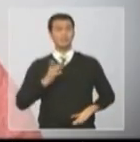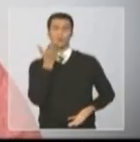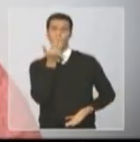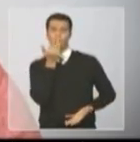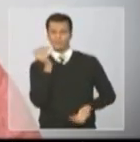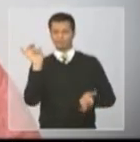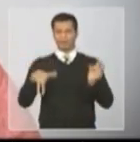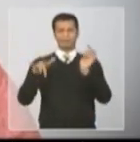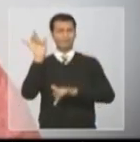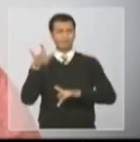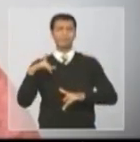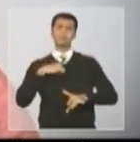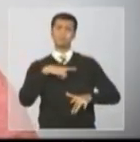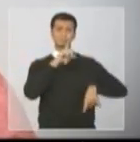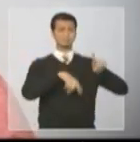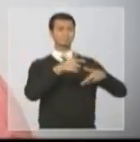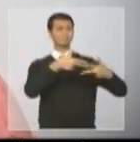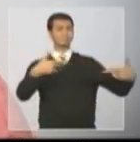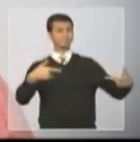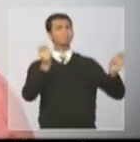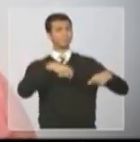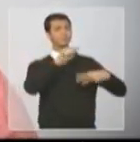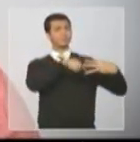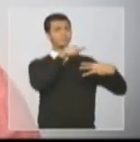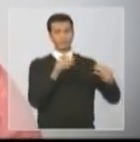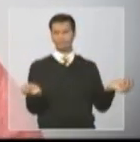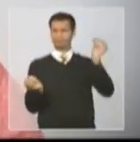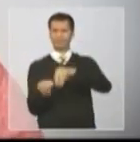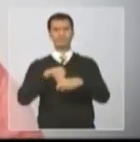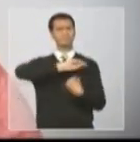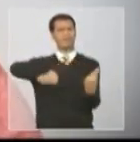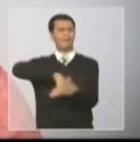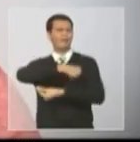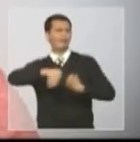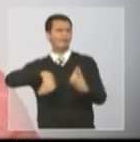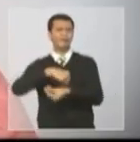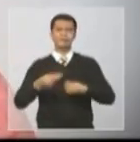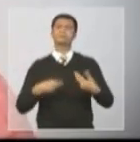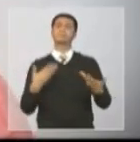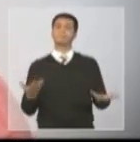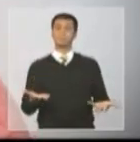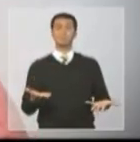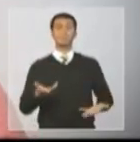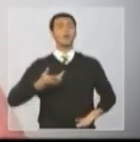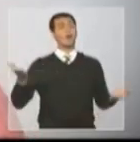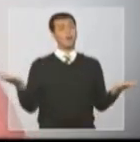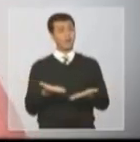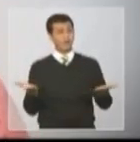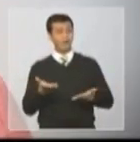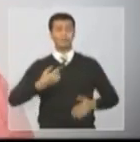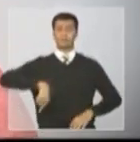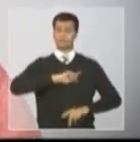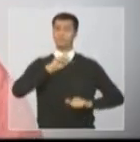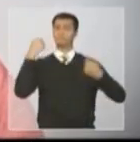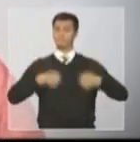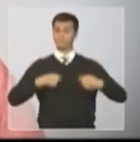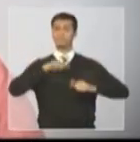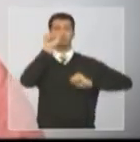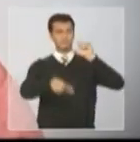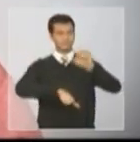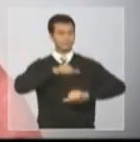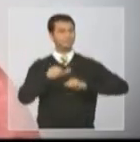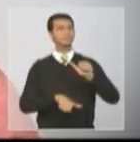alimentos, descartamos também vários tipos de embalagens, latas, garrafas e outros objetos que poderiam ser reaproveitados. Chegou o momento